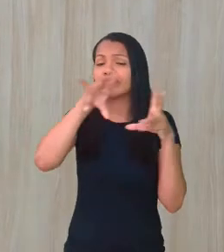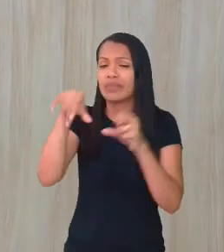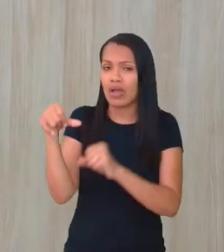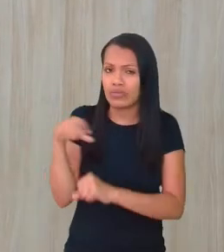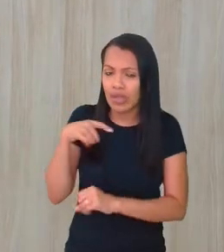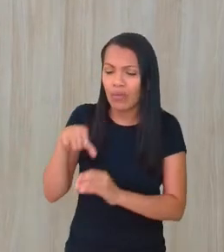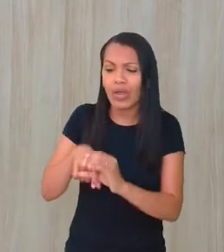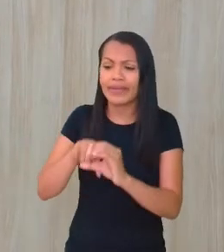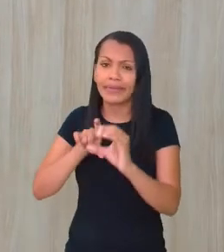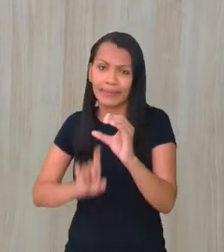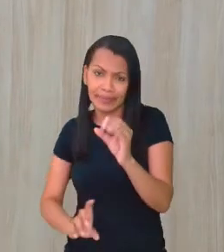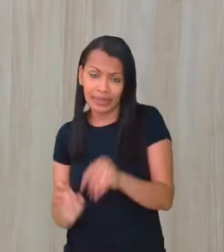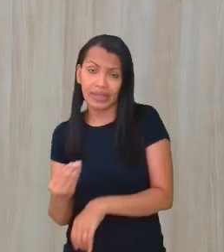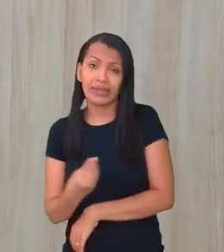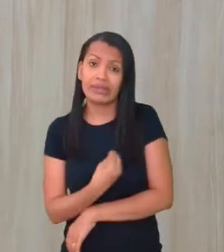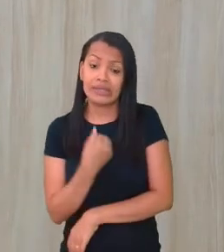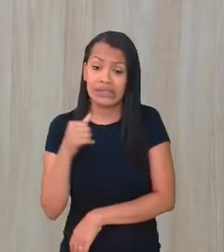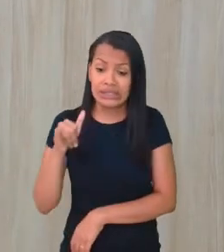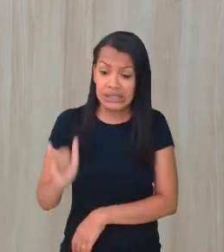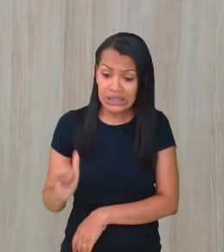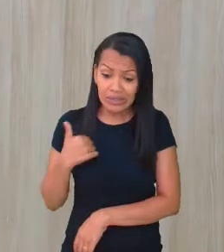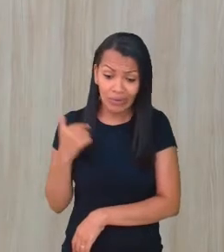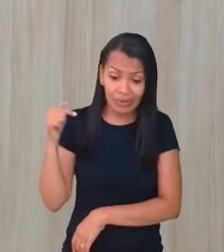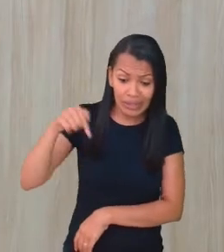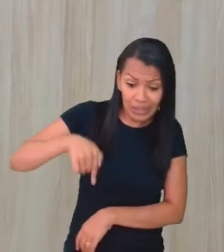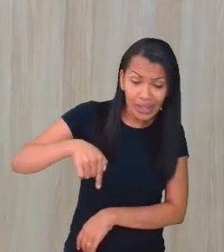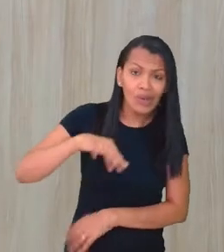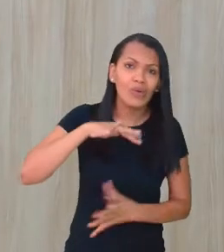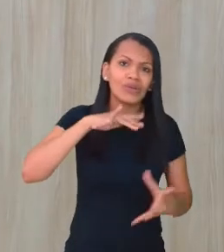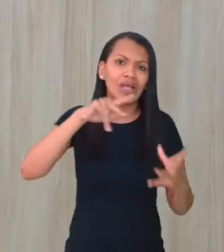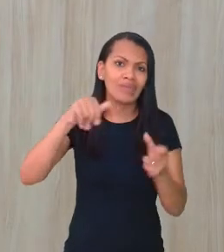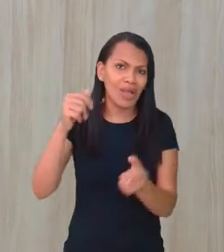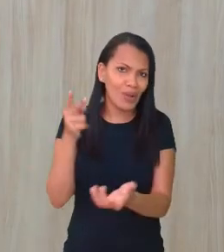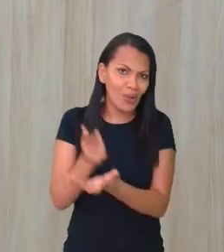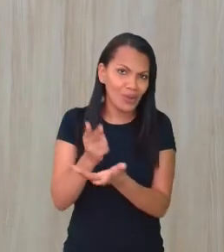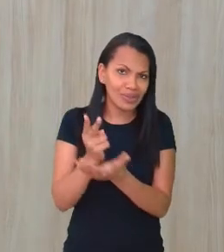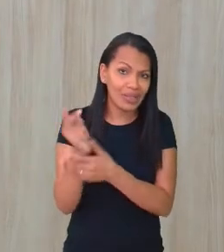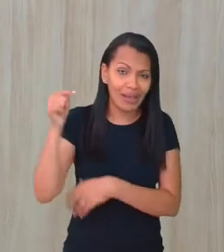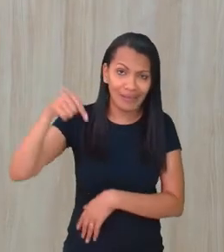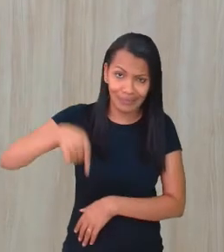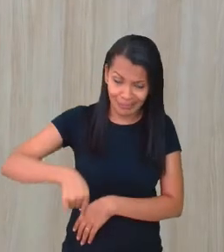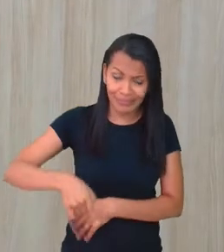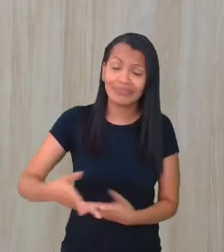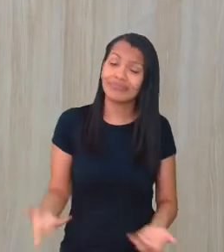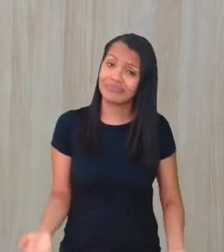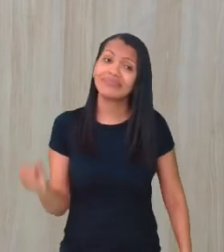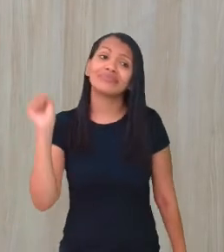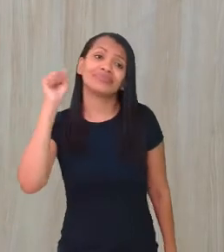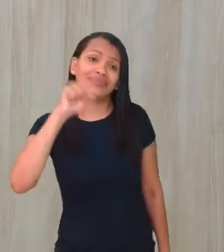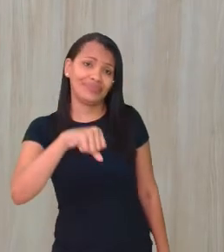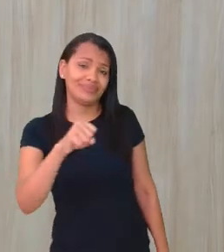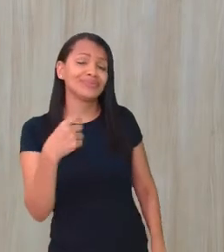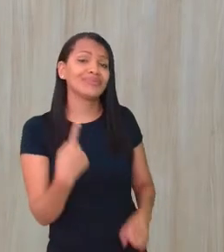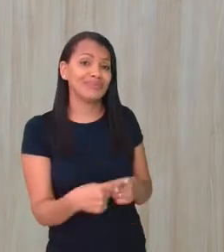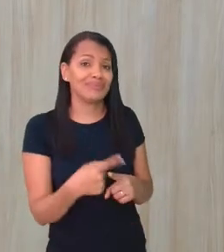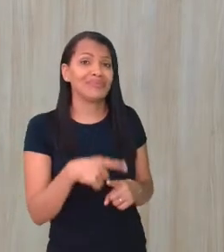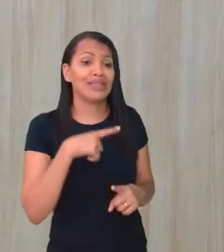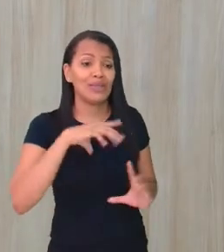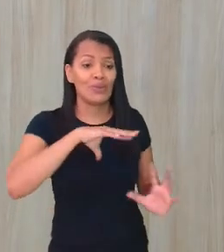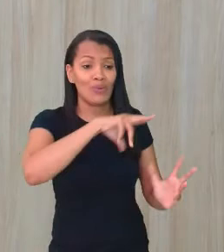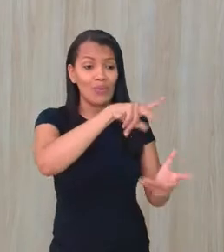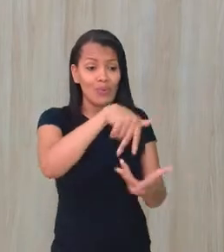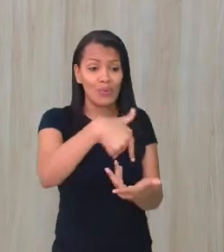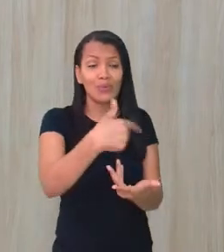de viver. Se a gente não tivesse aqui, os animais continuariam. Sim. Sem a gente, mas continuariam. Né? Eles têm o mundo deles. Pois é, o mundo